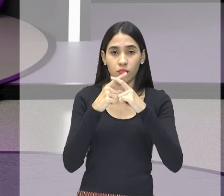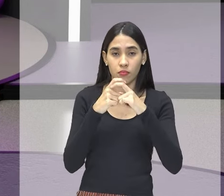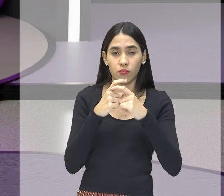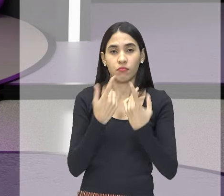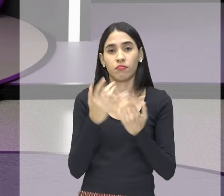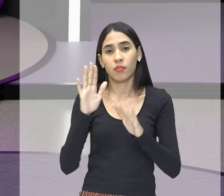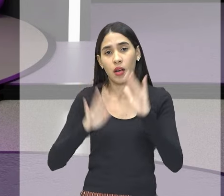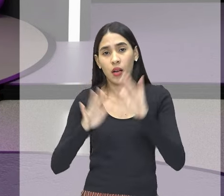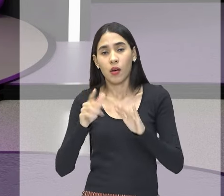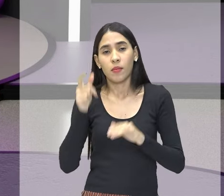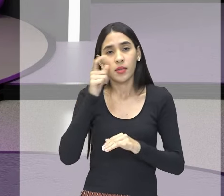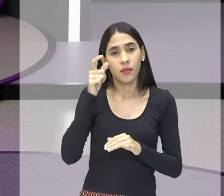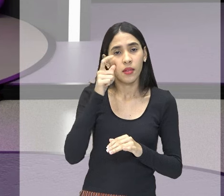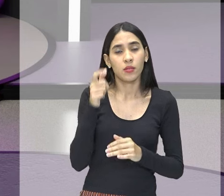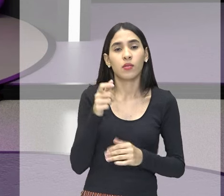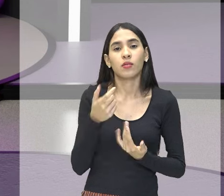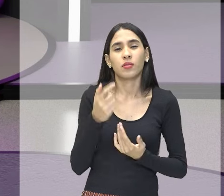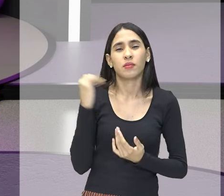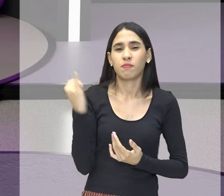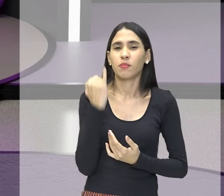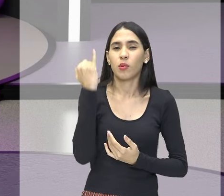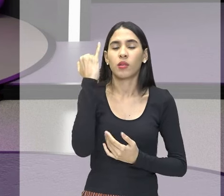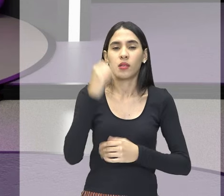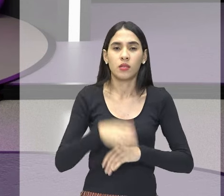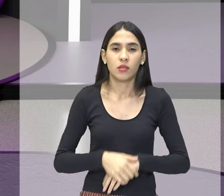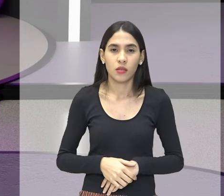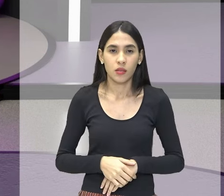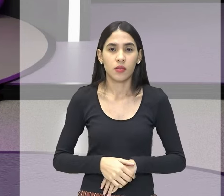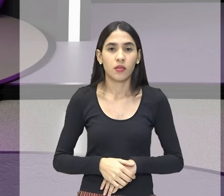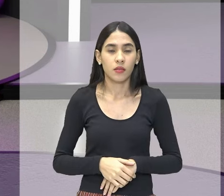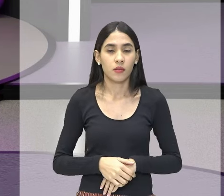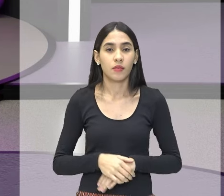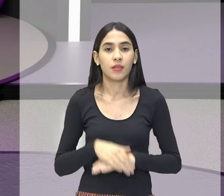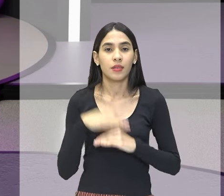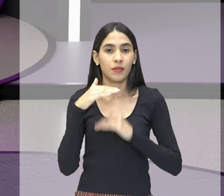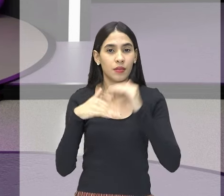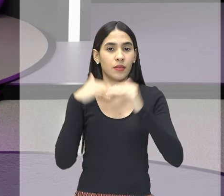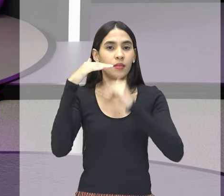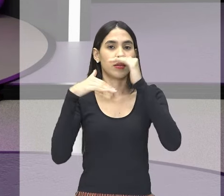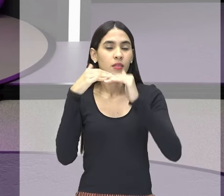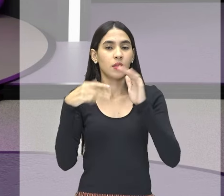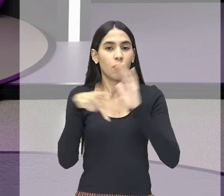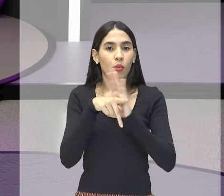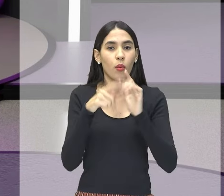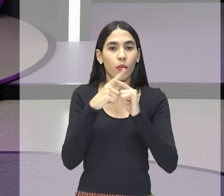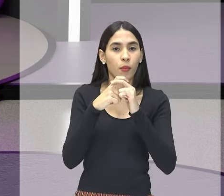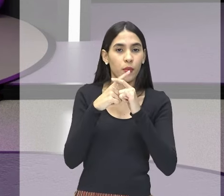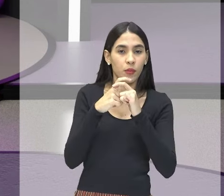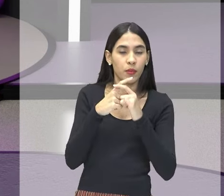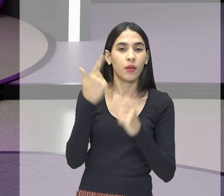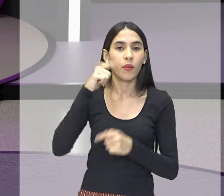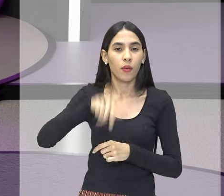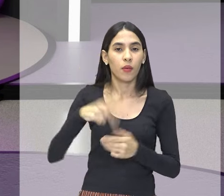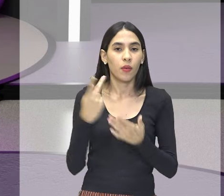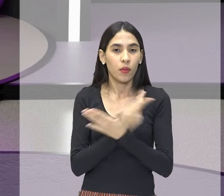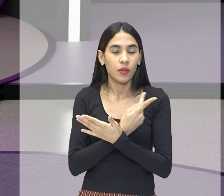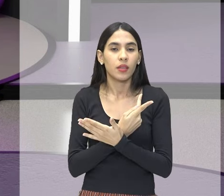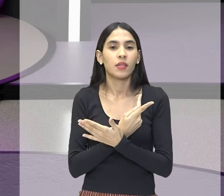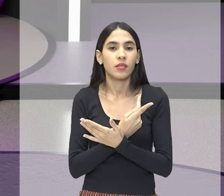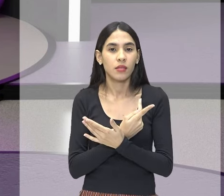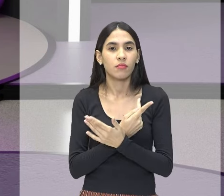há observações que são fundamentais para que o desenvolvimento dessa multiplicação ocorra da